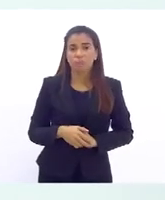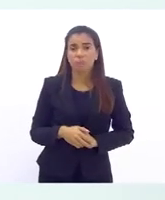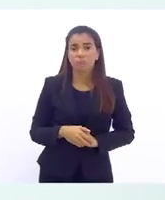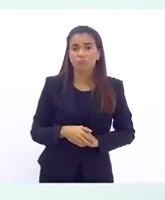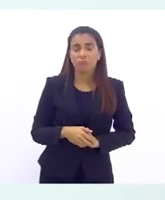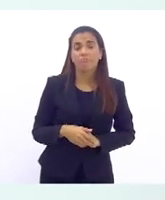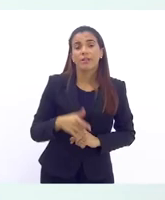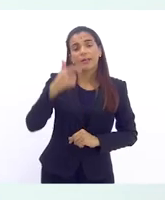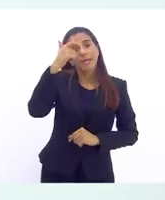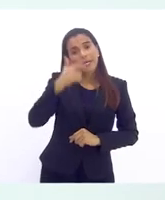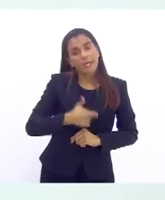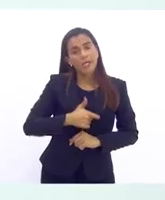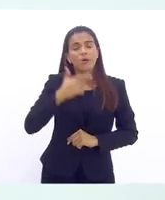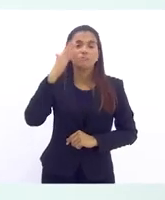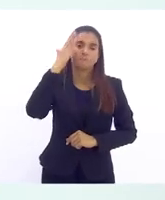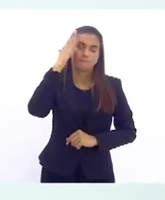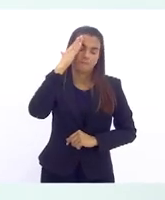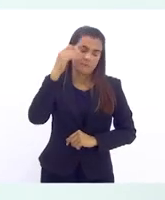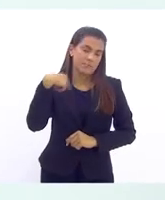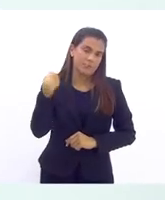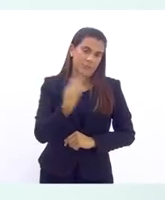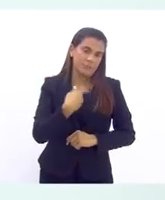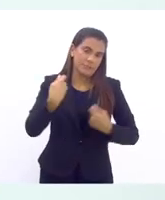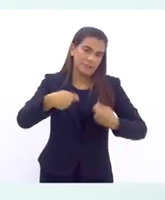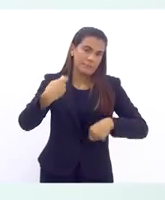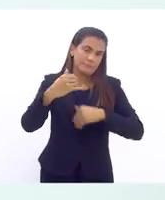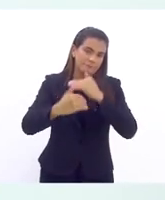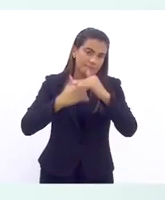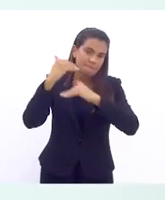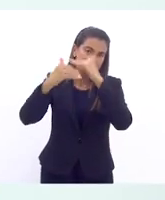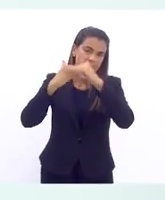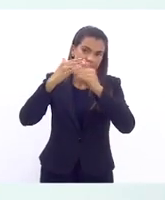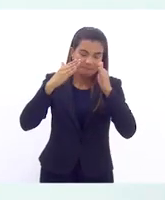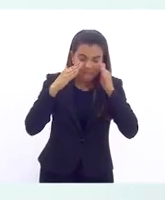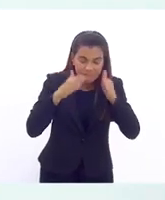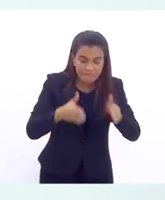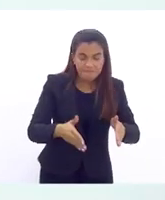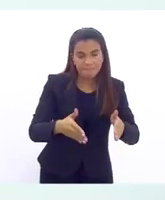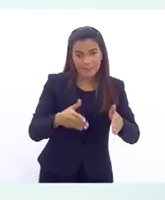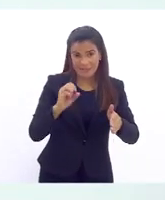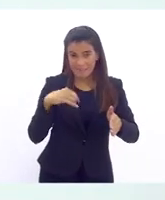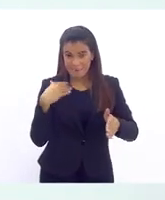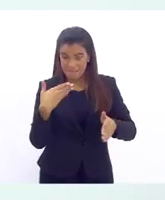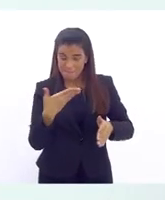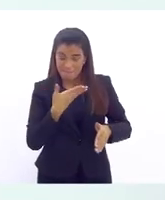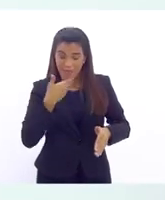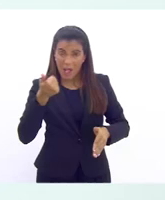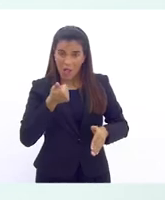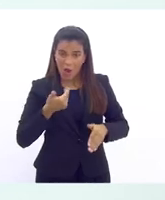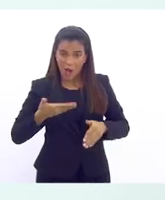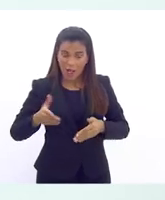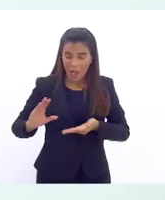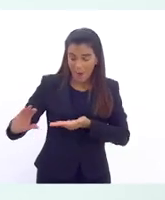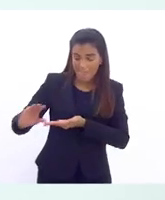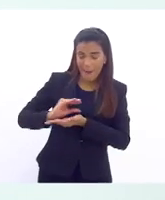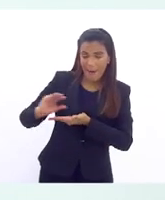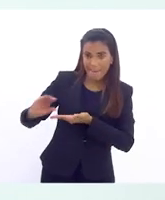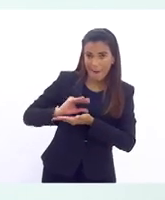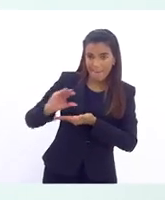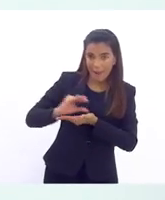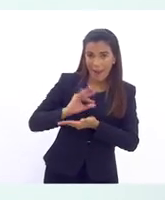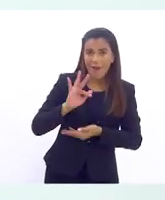eu sei que a gente precisa evoluir nessa questão se a gente melhora a captação do fecan a gente